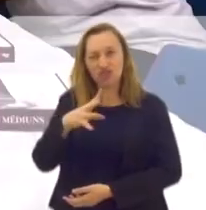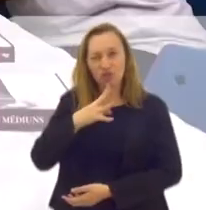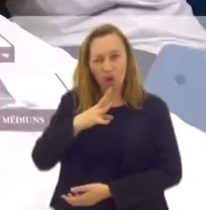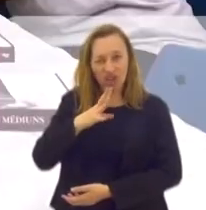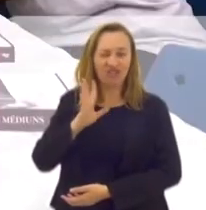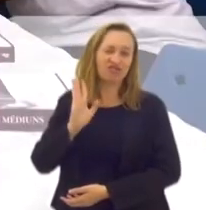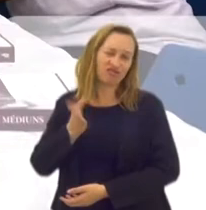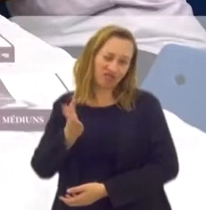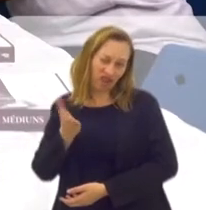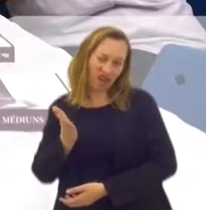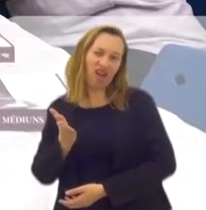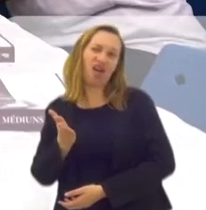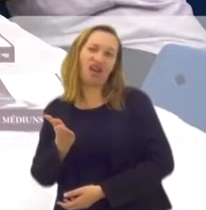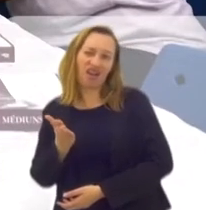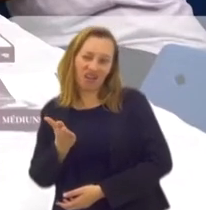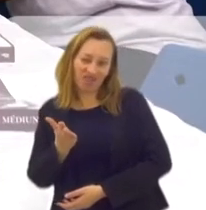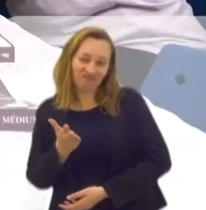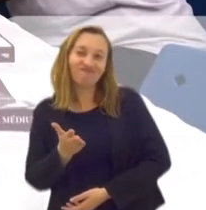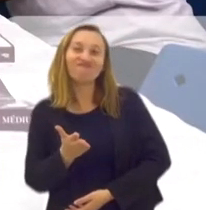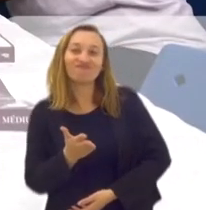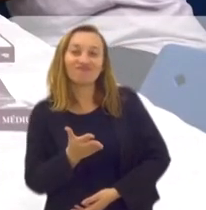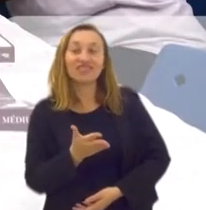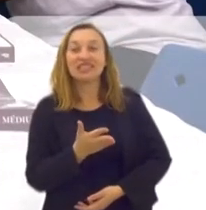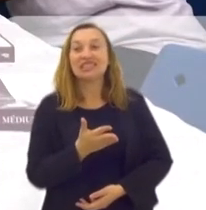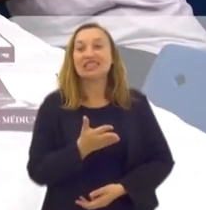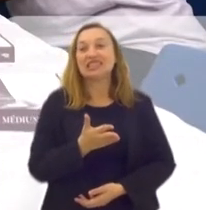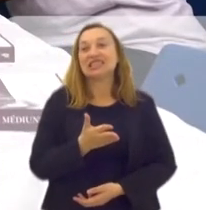algo que vocês veem muito